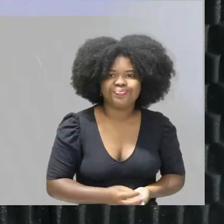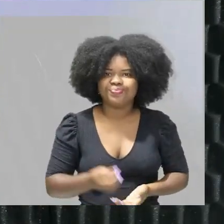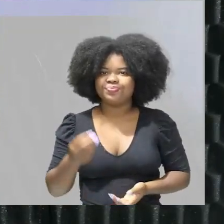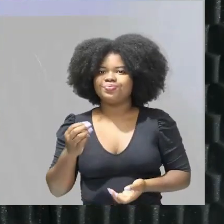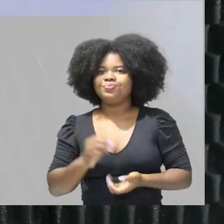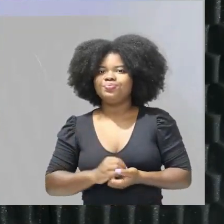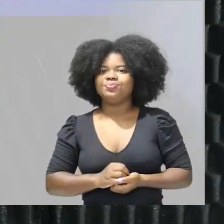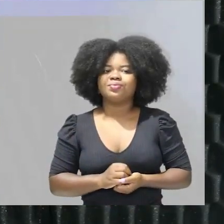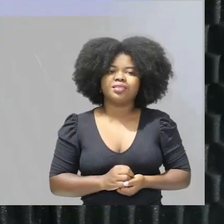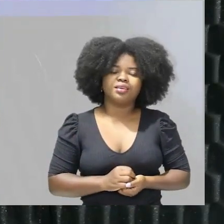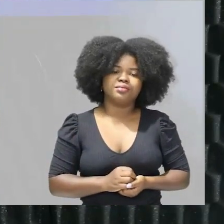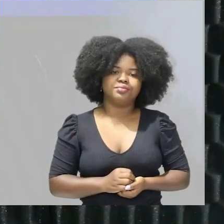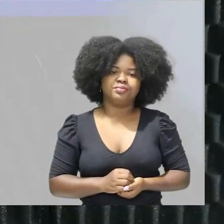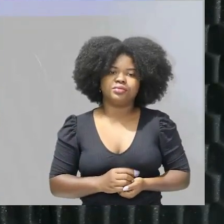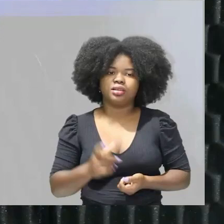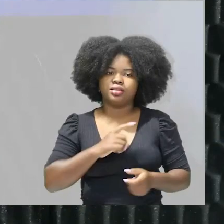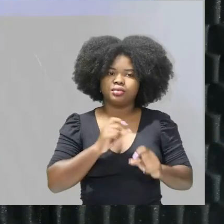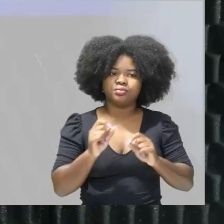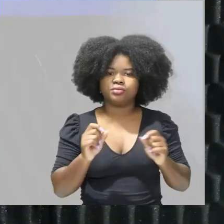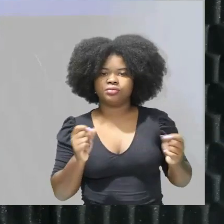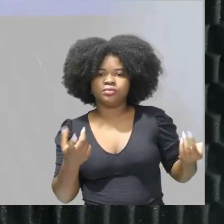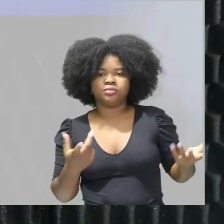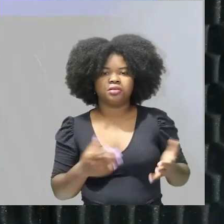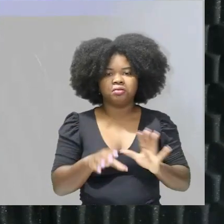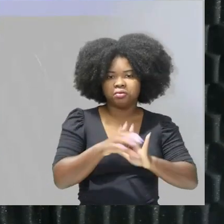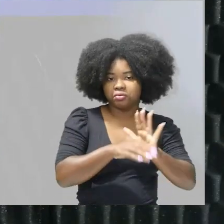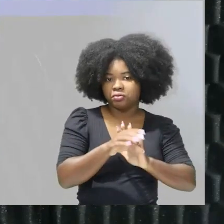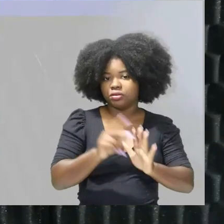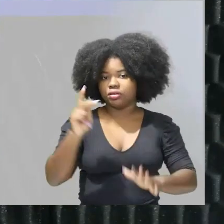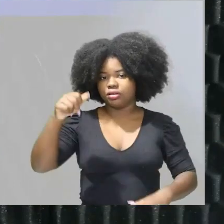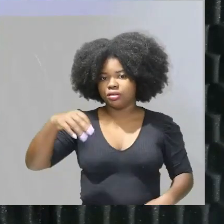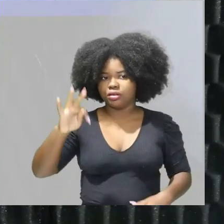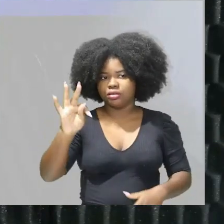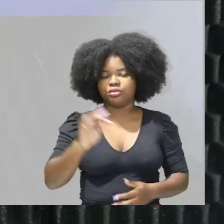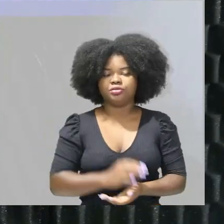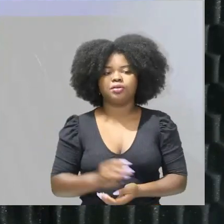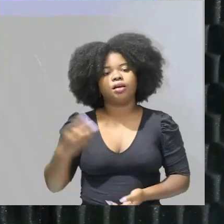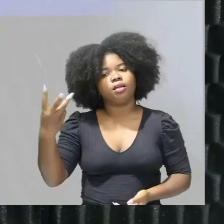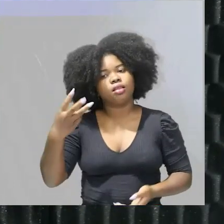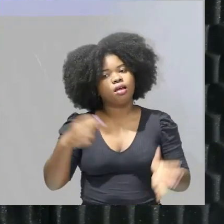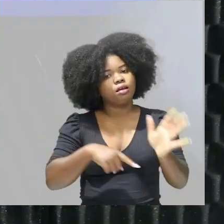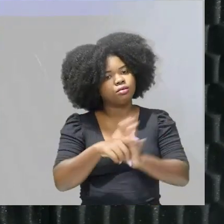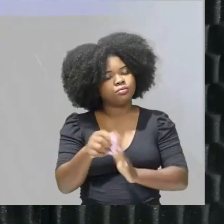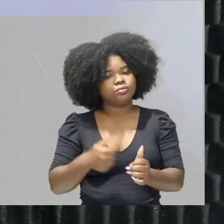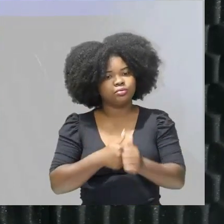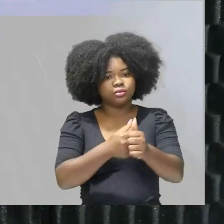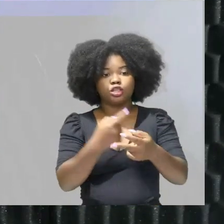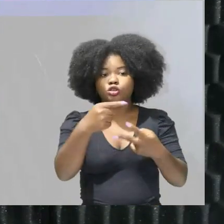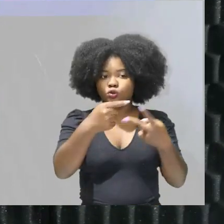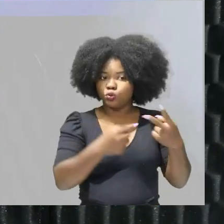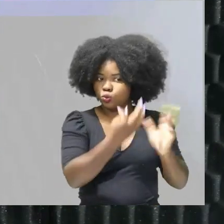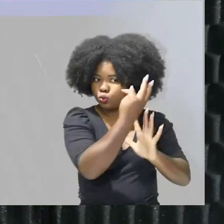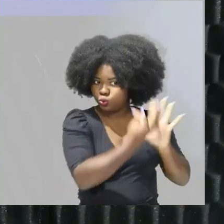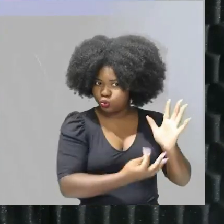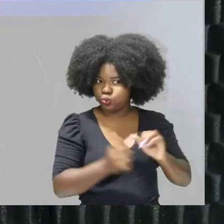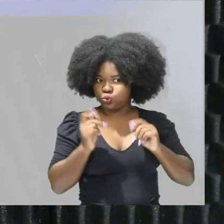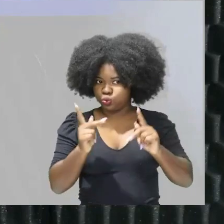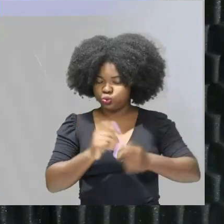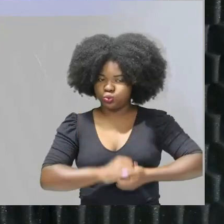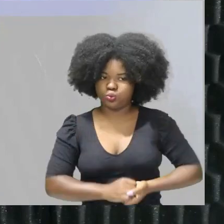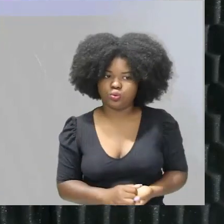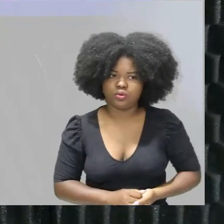isso percepção é que já é um grande conceito kantiano nós temos mais uma vez dois textos o Enem vai trabalhar também